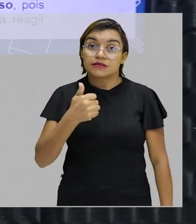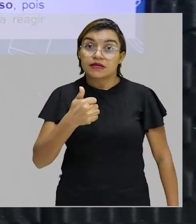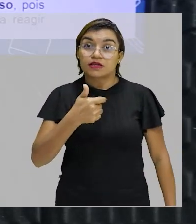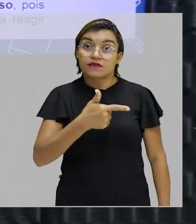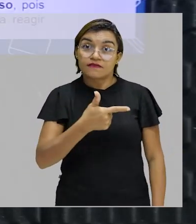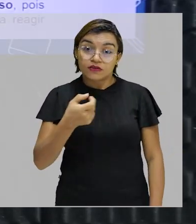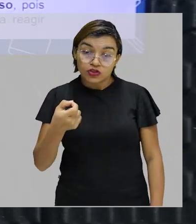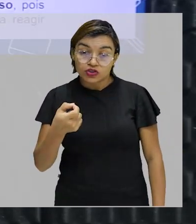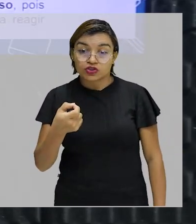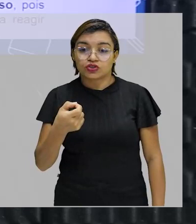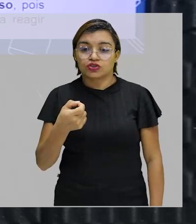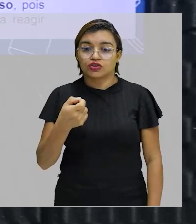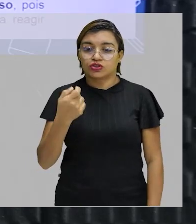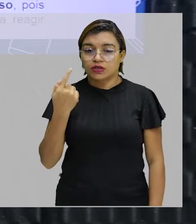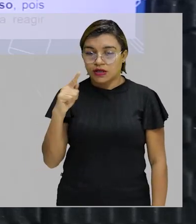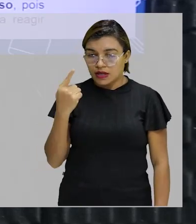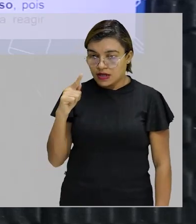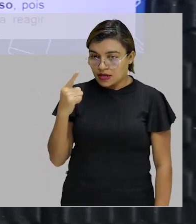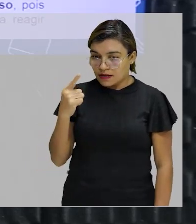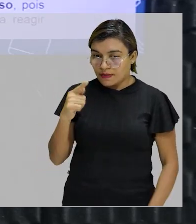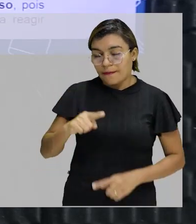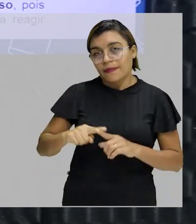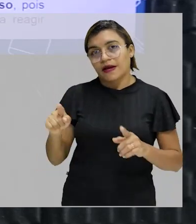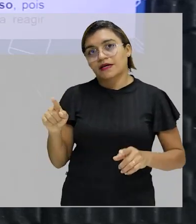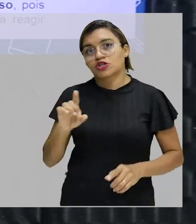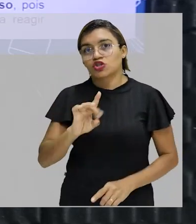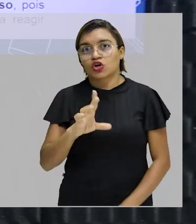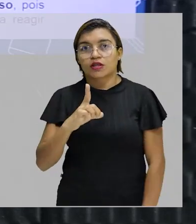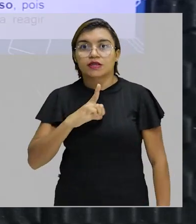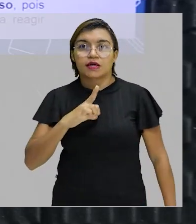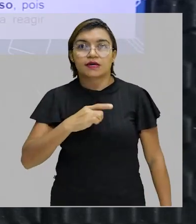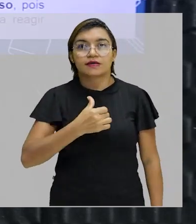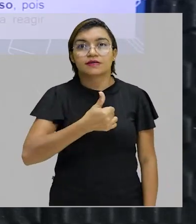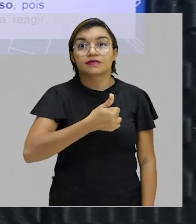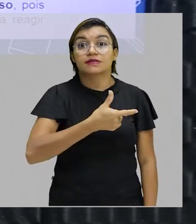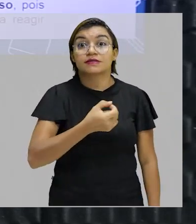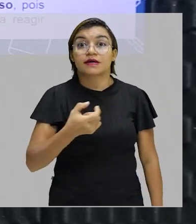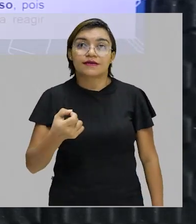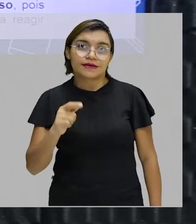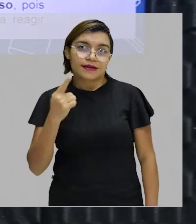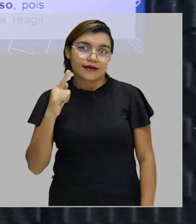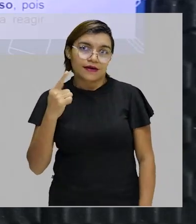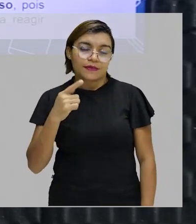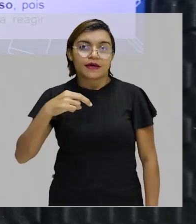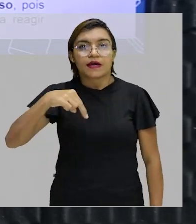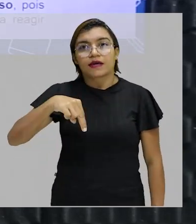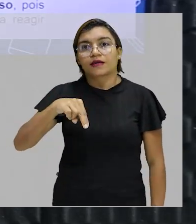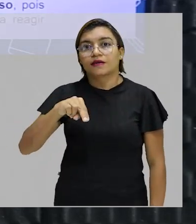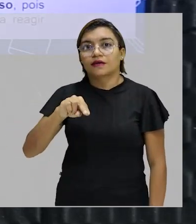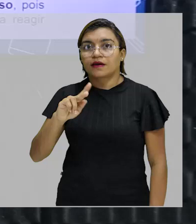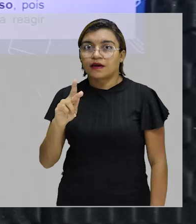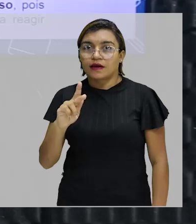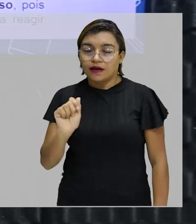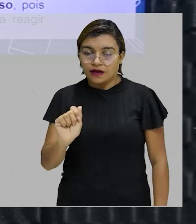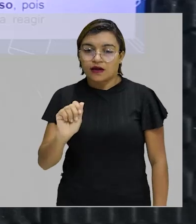completamente. Mas nós só temos 100 gramas de NaOH. Então, o ácido sulfúrico é aquele